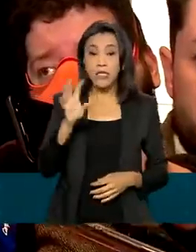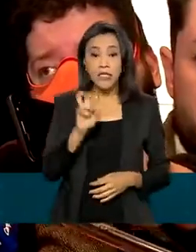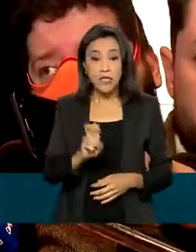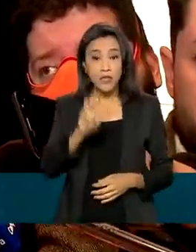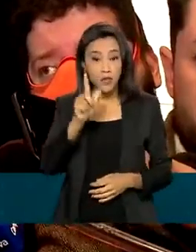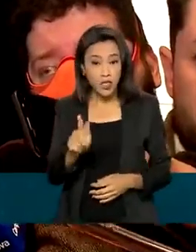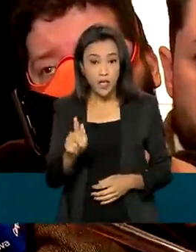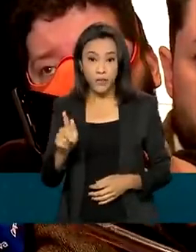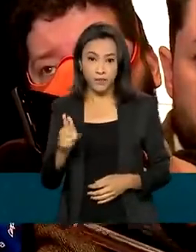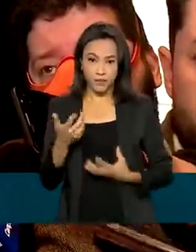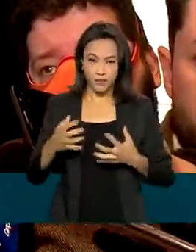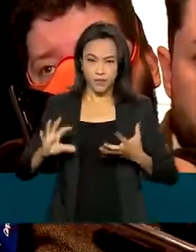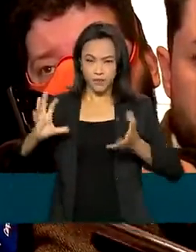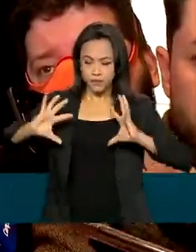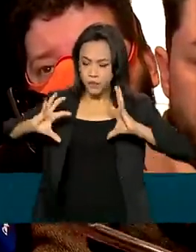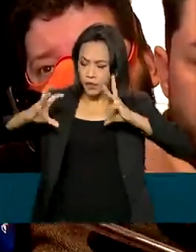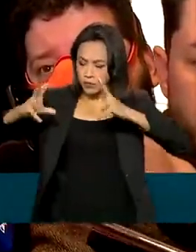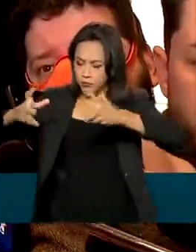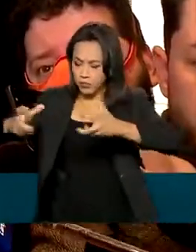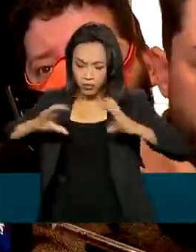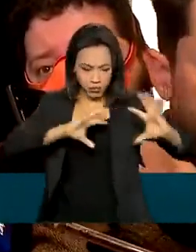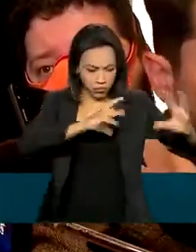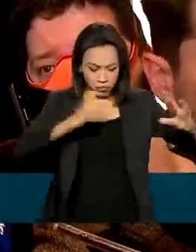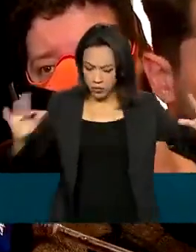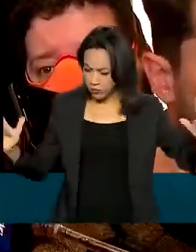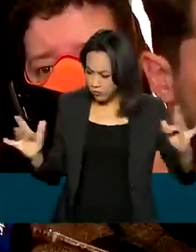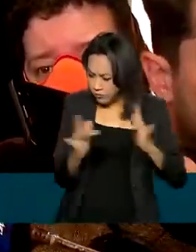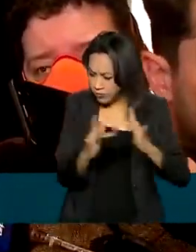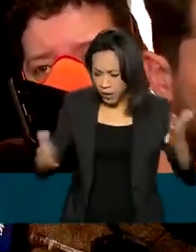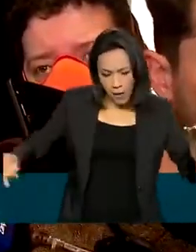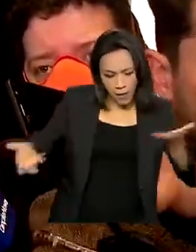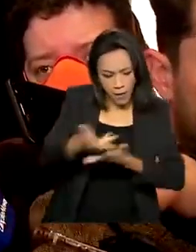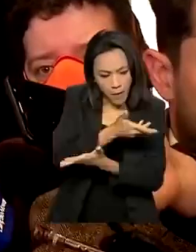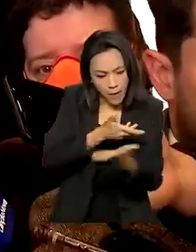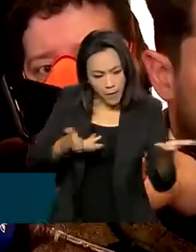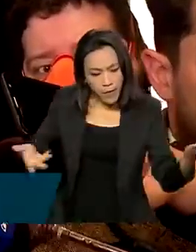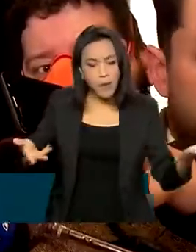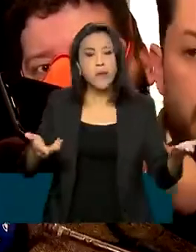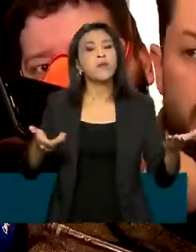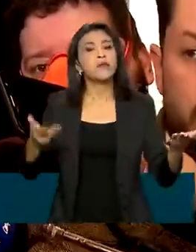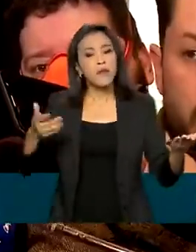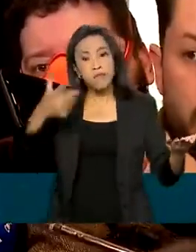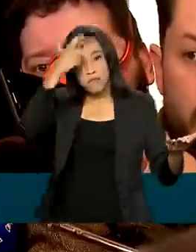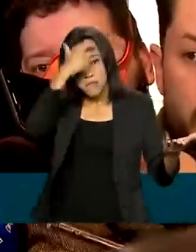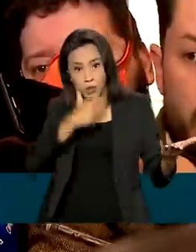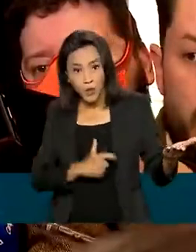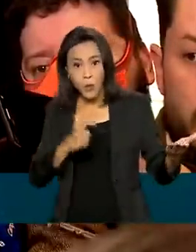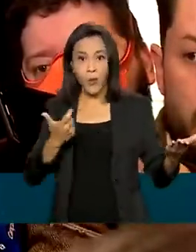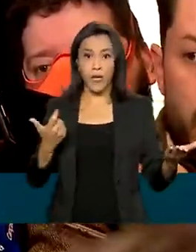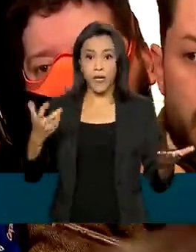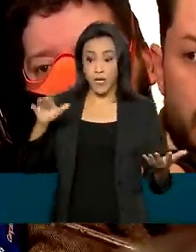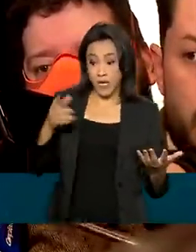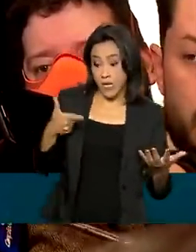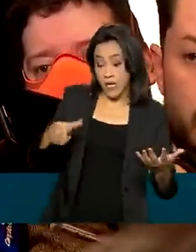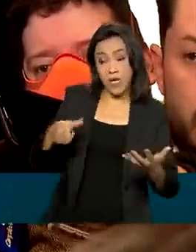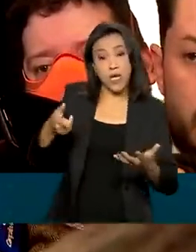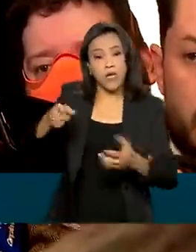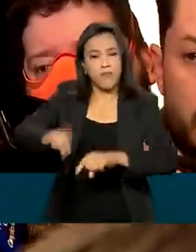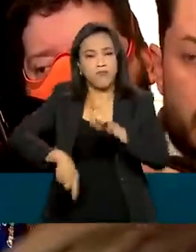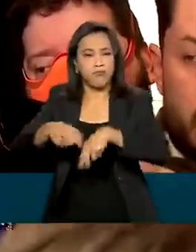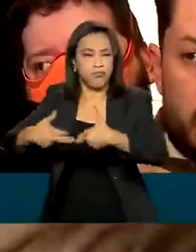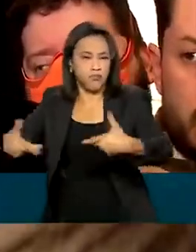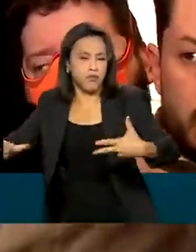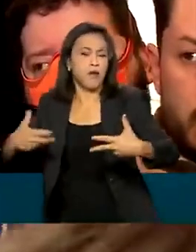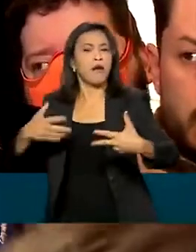de máquina para máquina na ele vai interligar as pessoas com as marcas ele vai melhorar O agronegócio